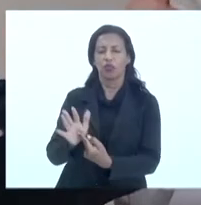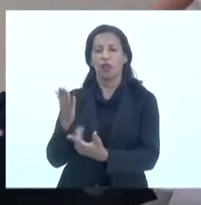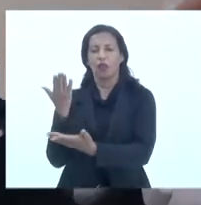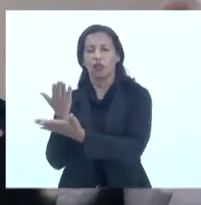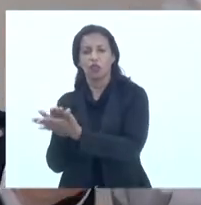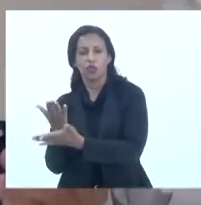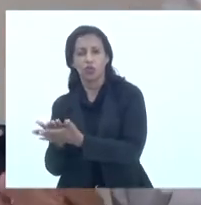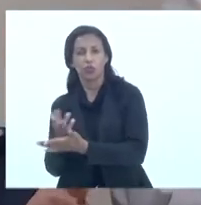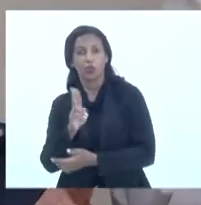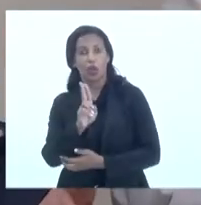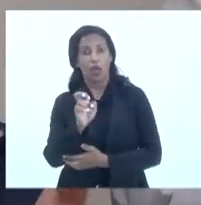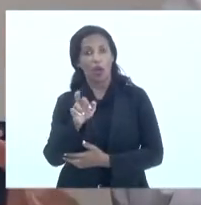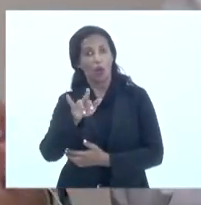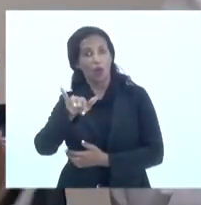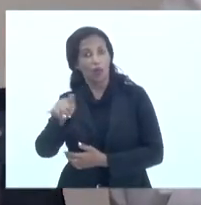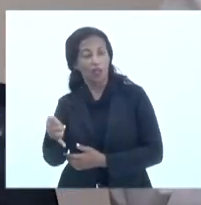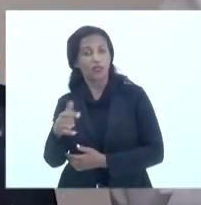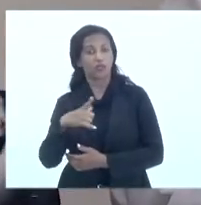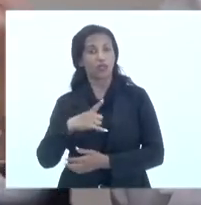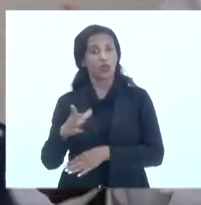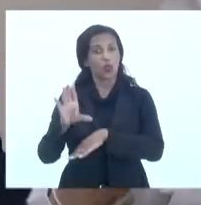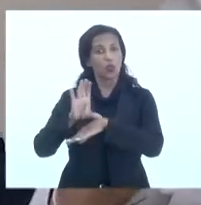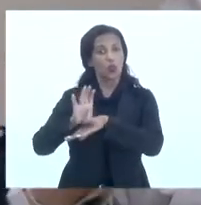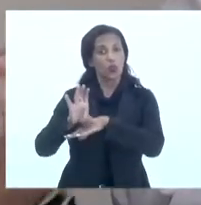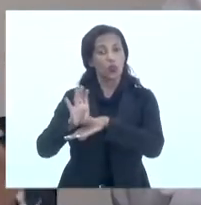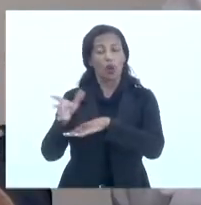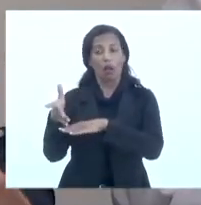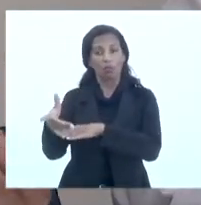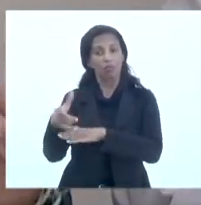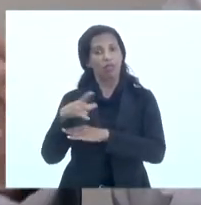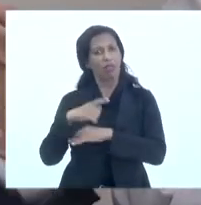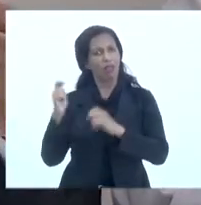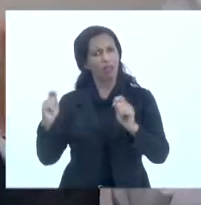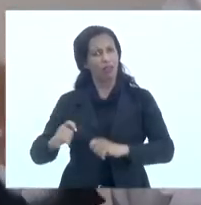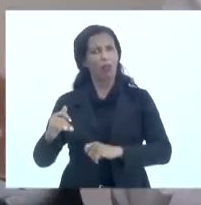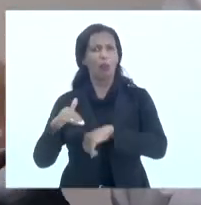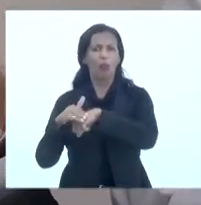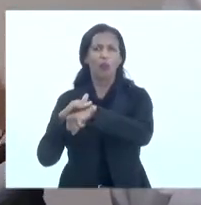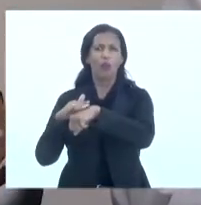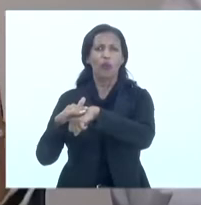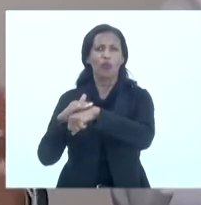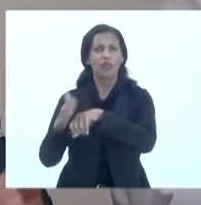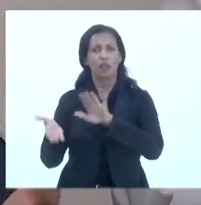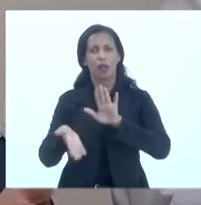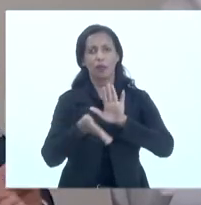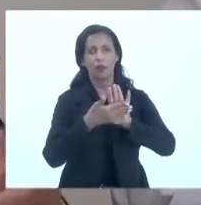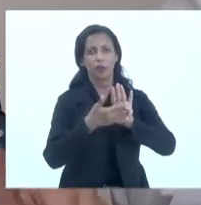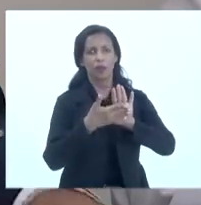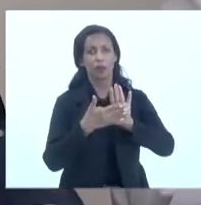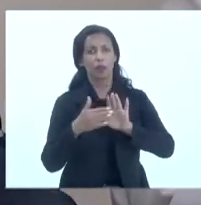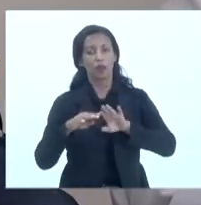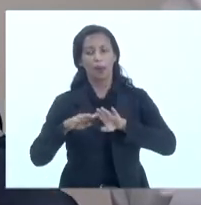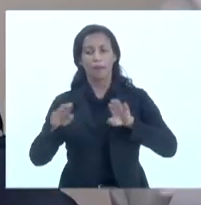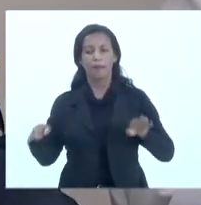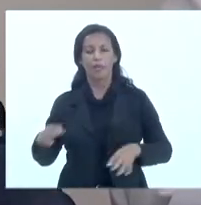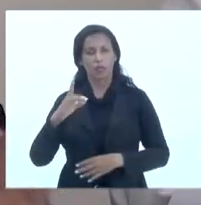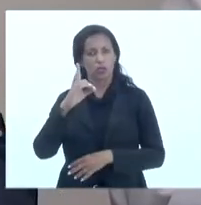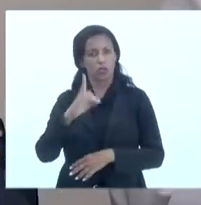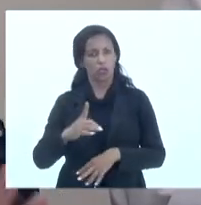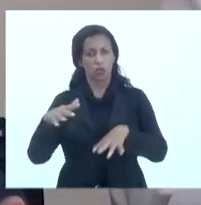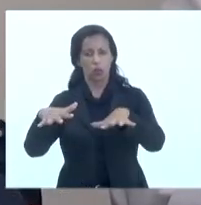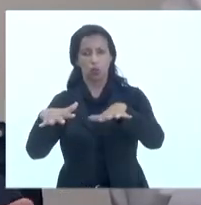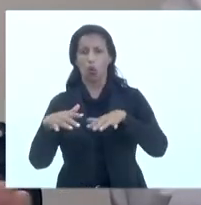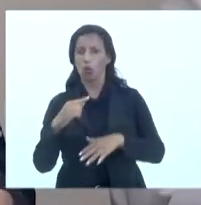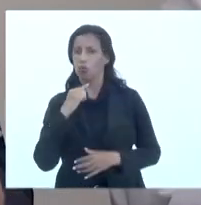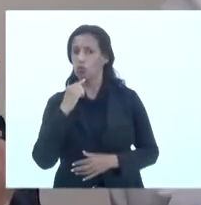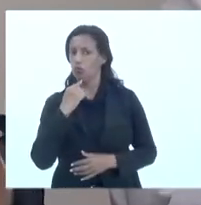a UERJ tem um curso, e aí vocês podem, por favor, conversarem, e eu vou levar a proposta para a mesa diretora, para o plenário. Eu não